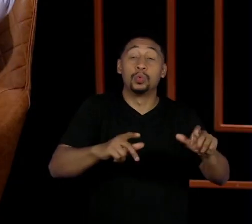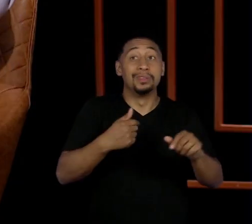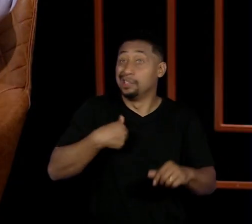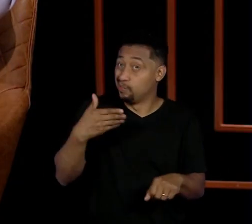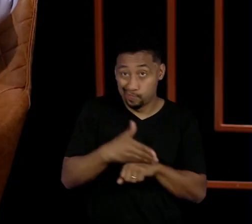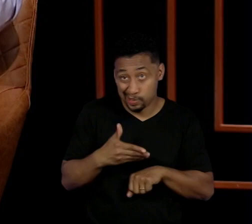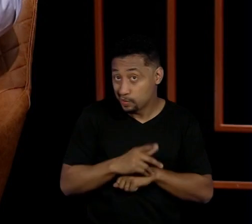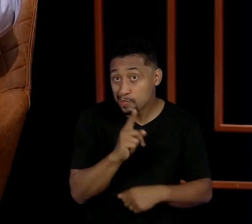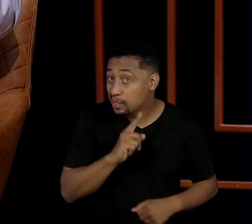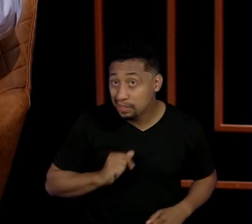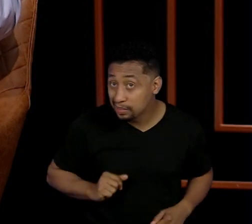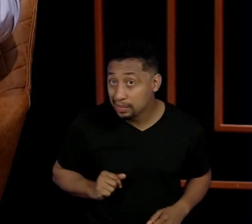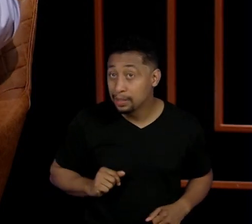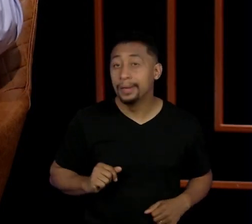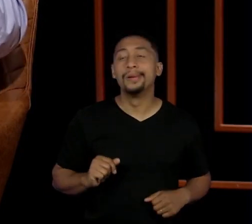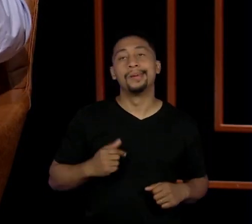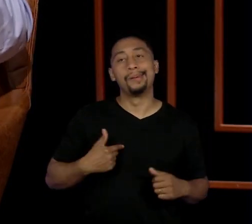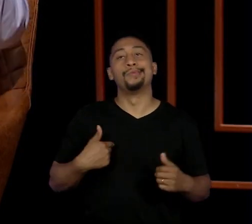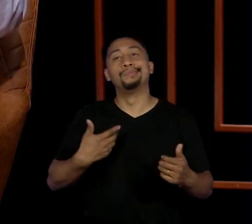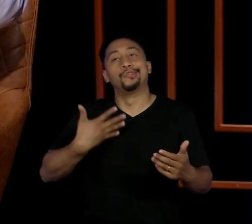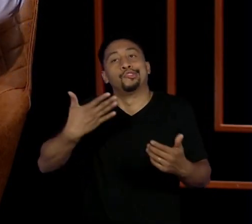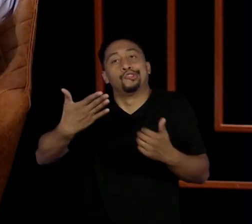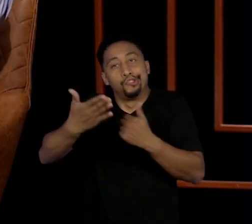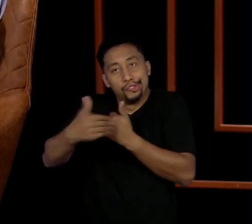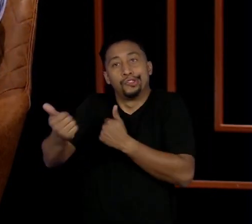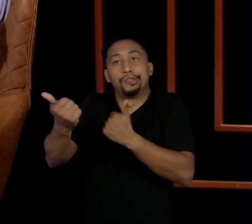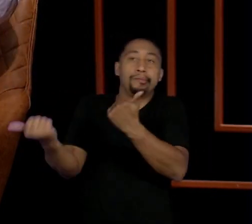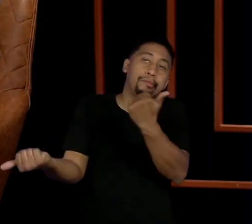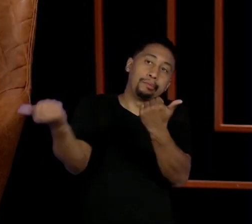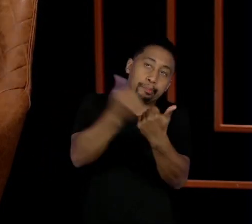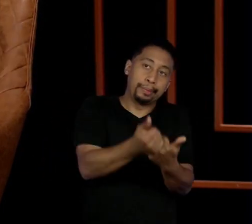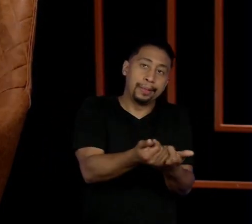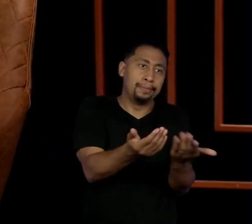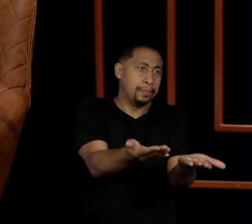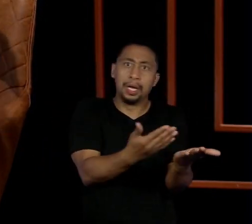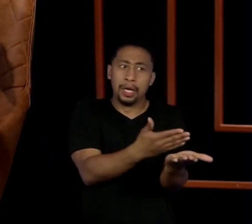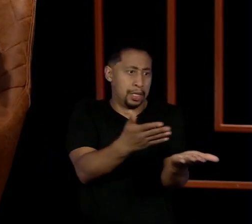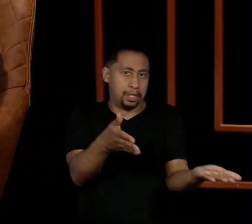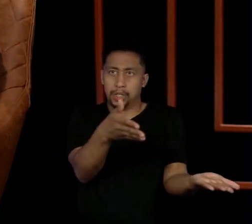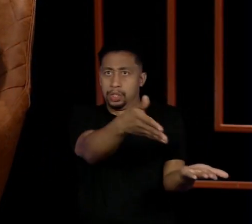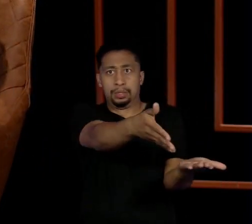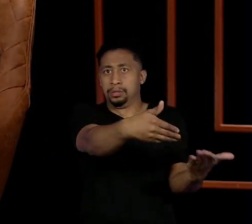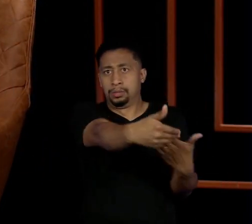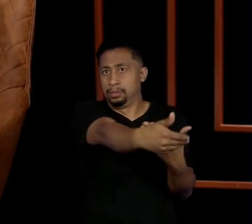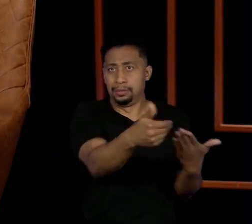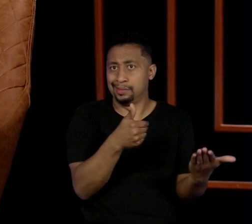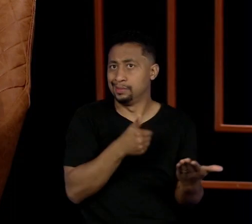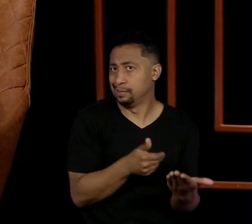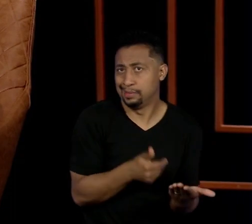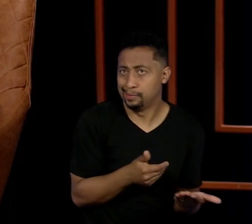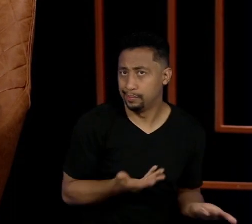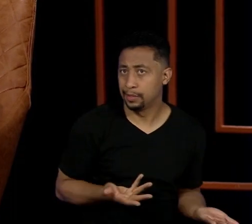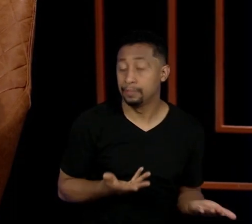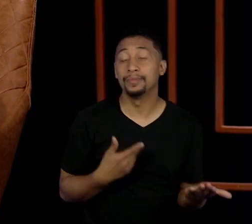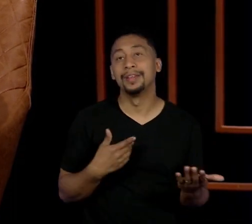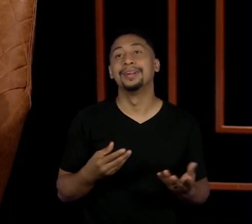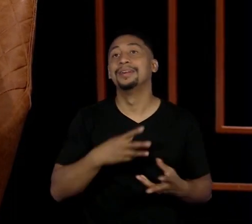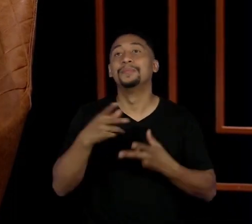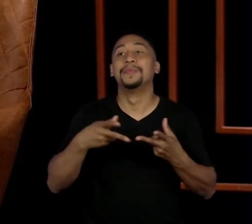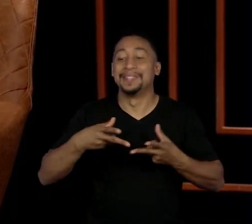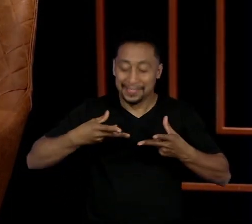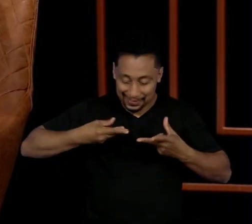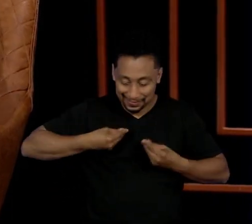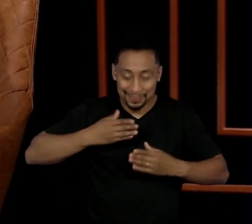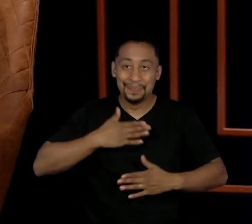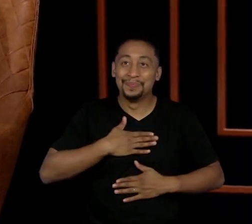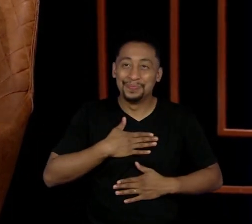ensaiei todo o processo, para substituí-lo, para entrar, já estava para estrear, o André Matos me deu esse presente na vida.